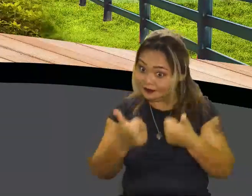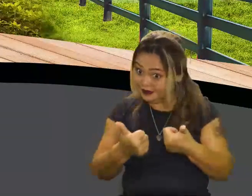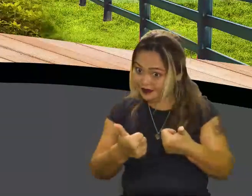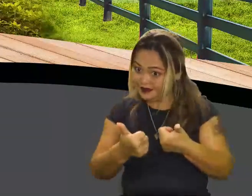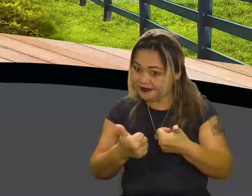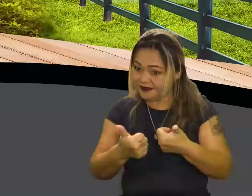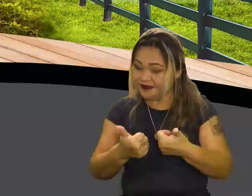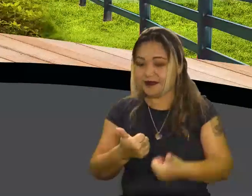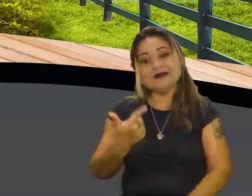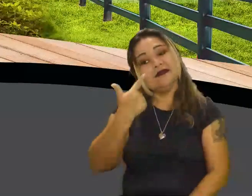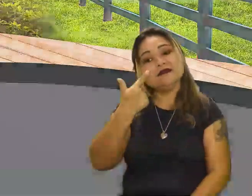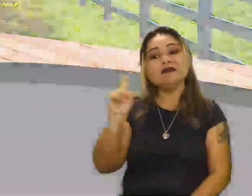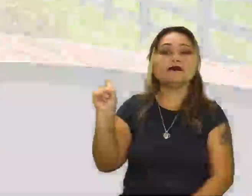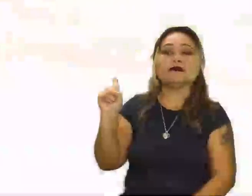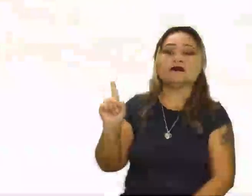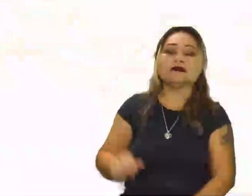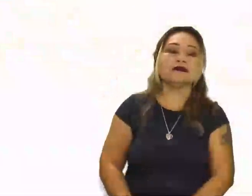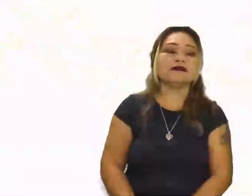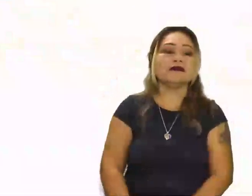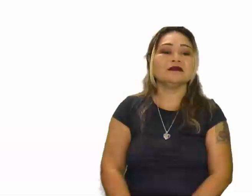bom? Look that!